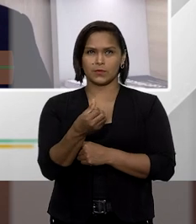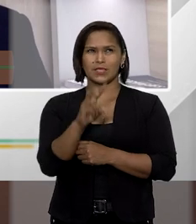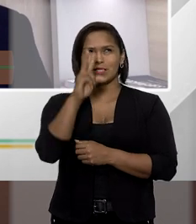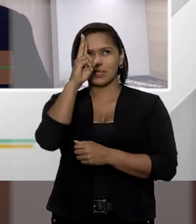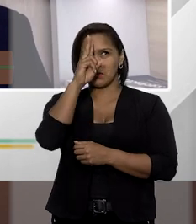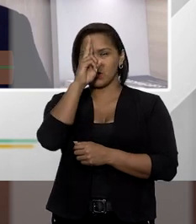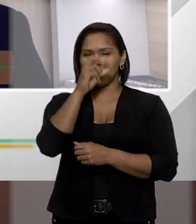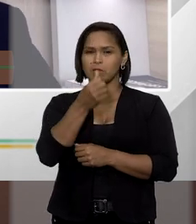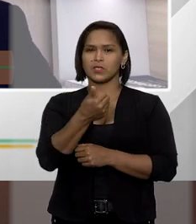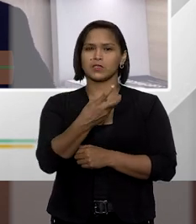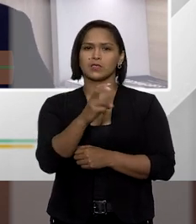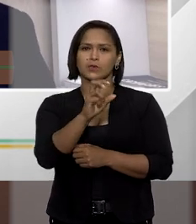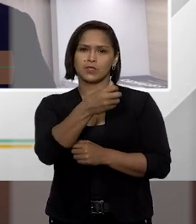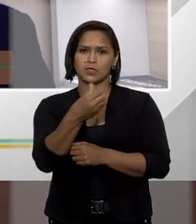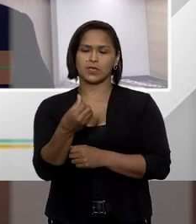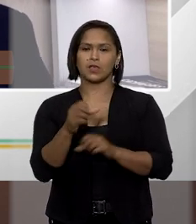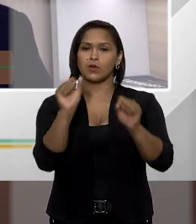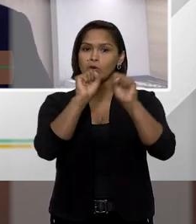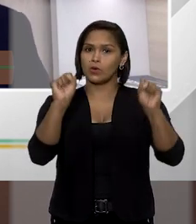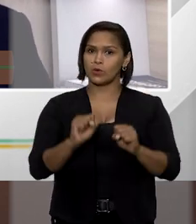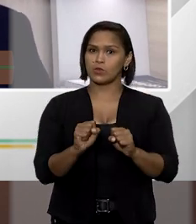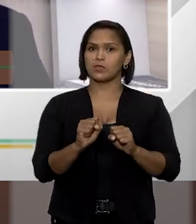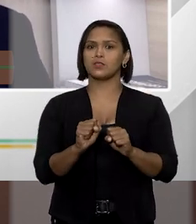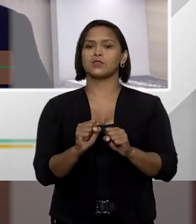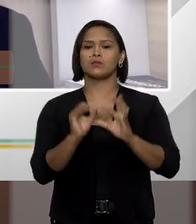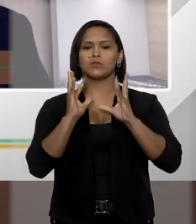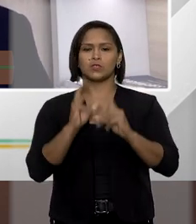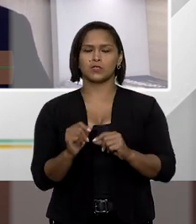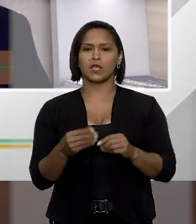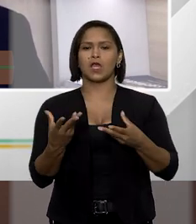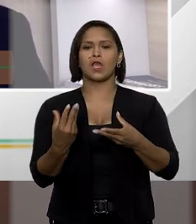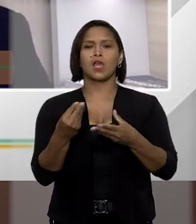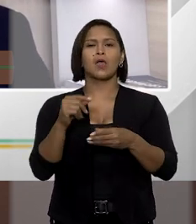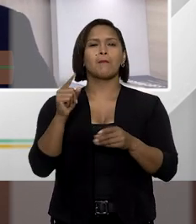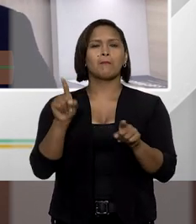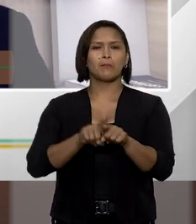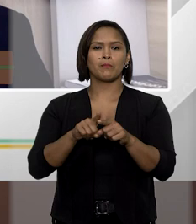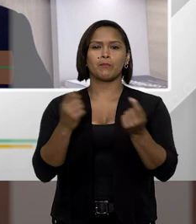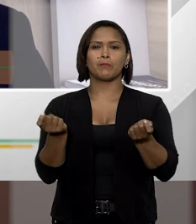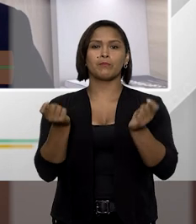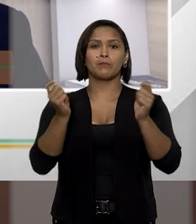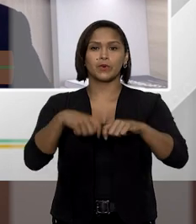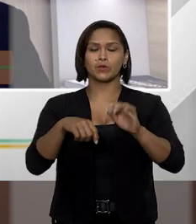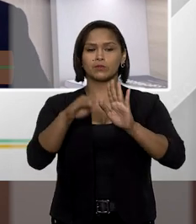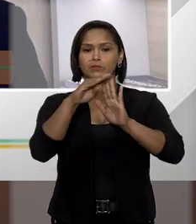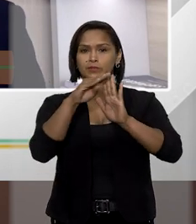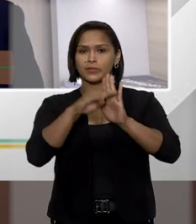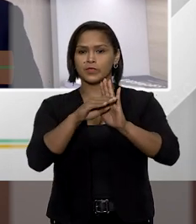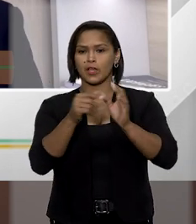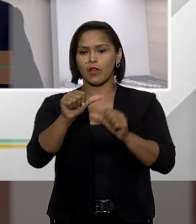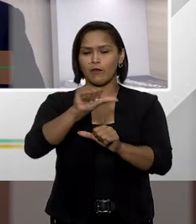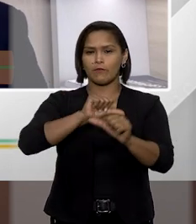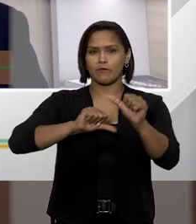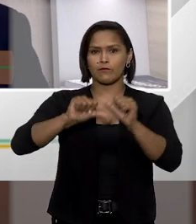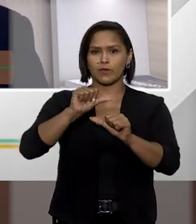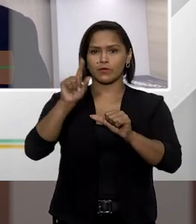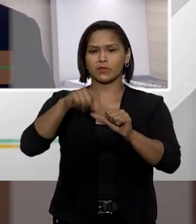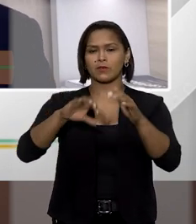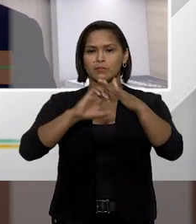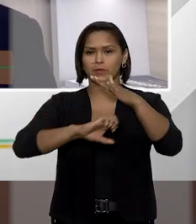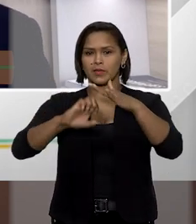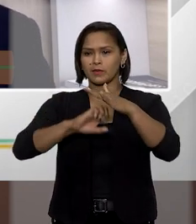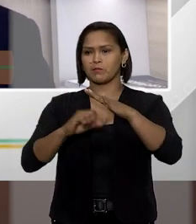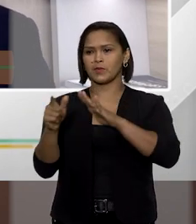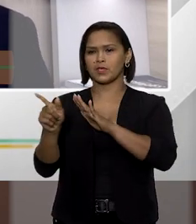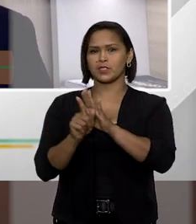156, se a memória não me falha também, diz que o sistema de integridade chega a ser, inclusive, condição de reabilitação para